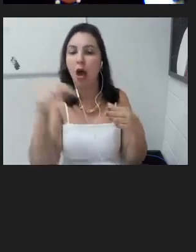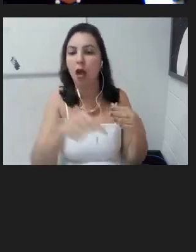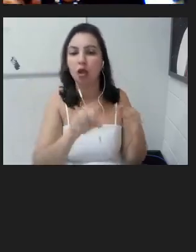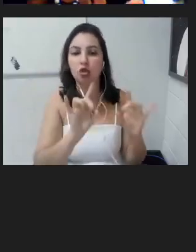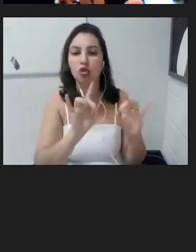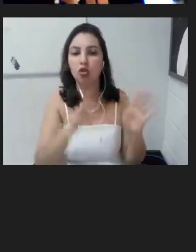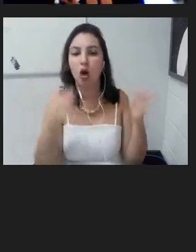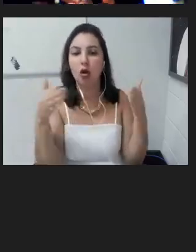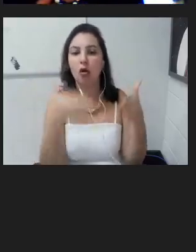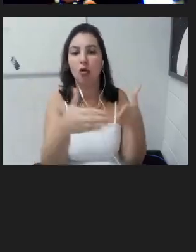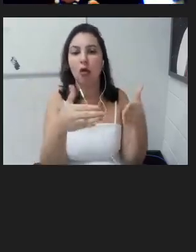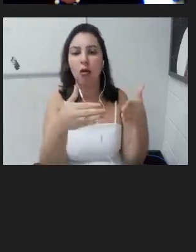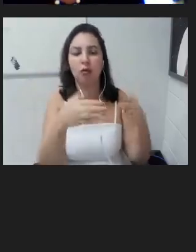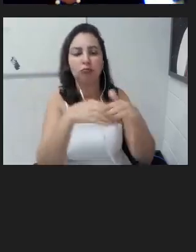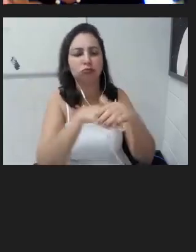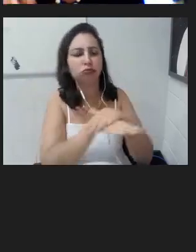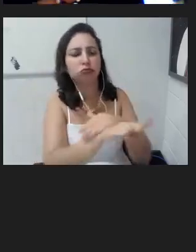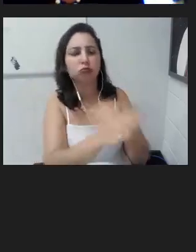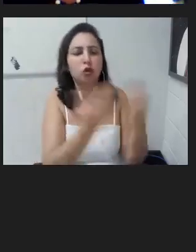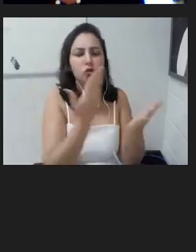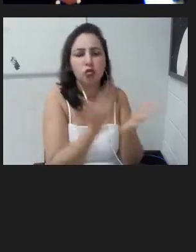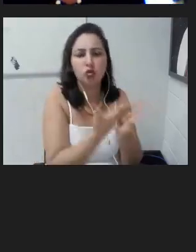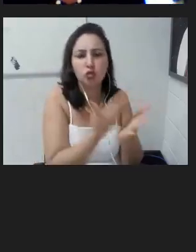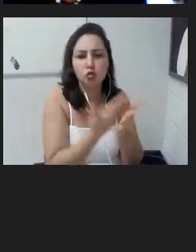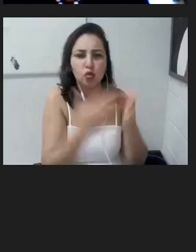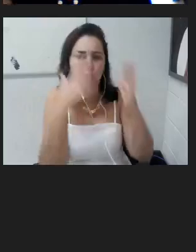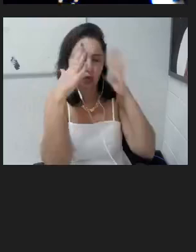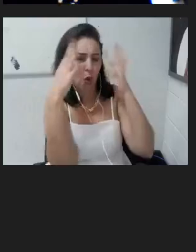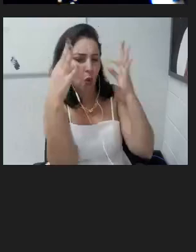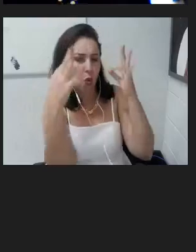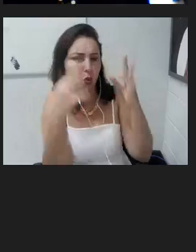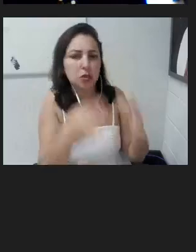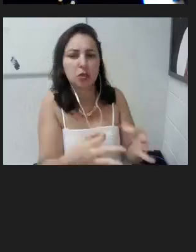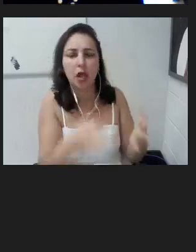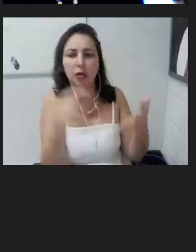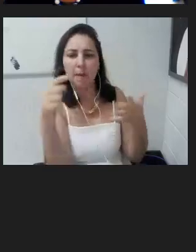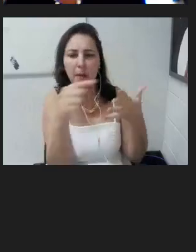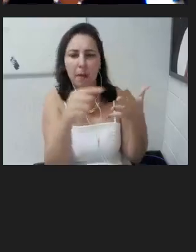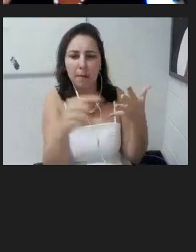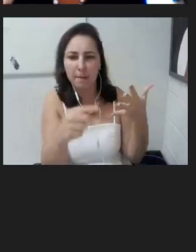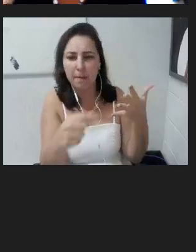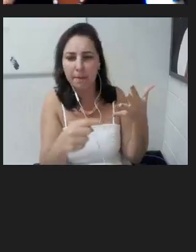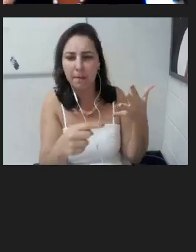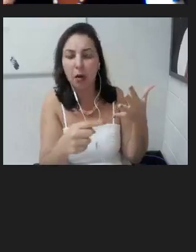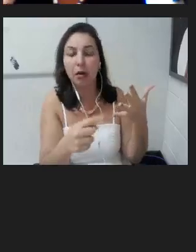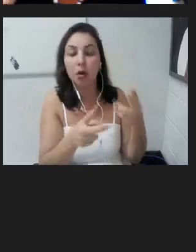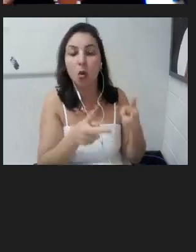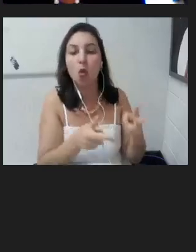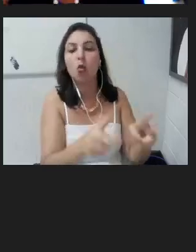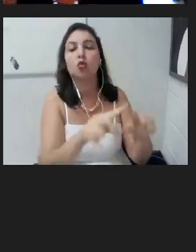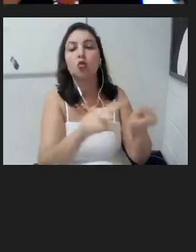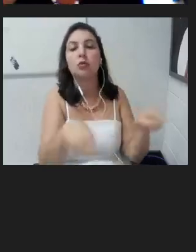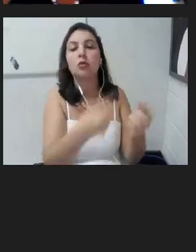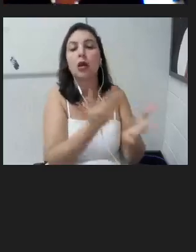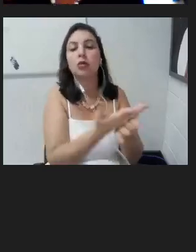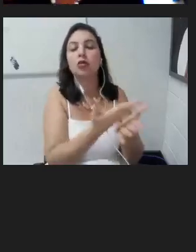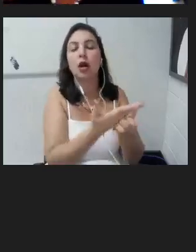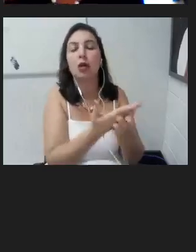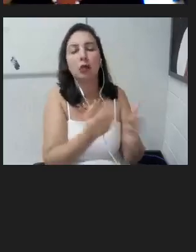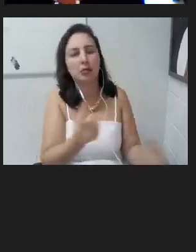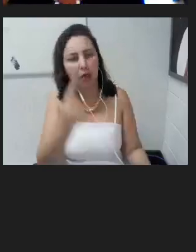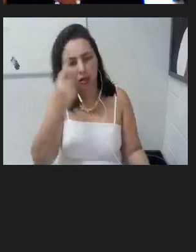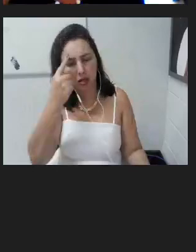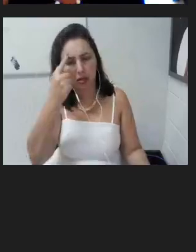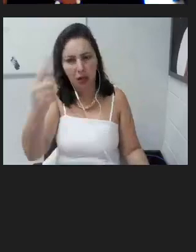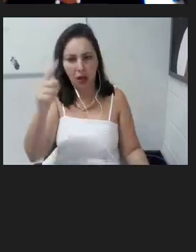têm hábitos de estudo, que se concentram e que permanecem em sala de aula. Essa ideia é